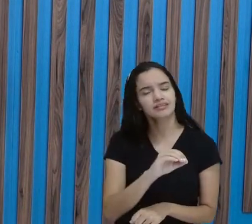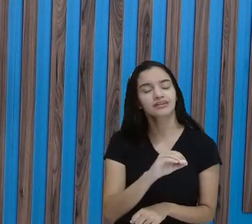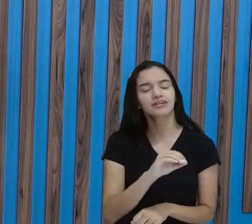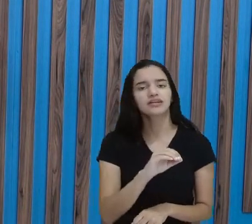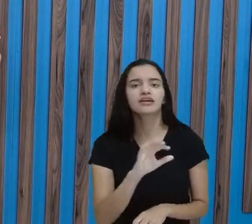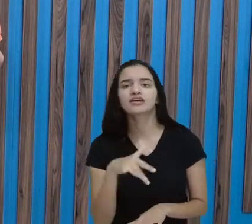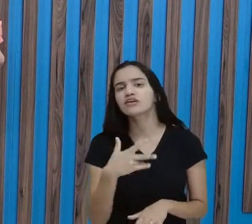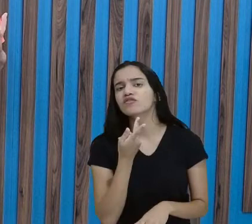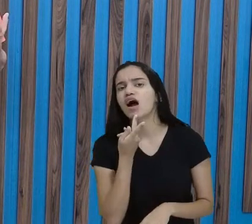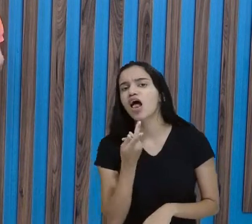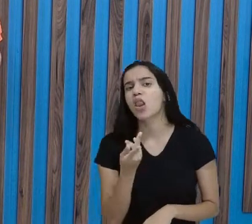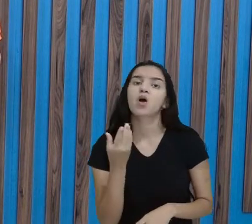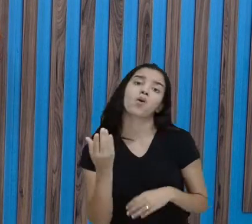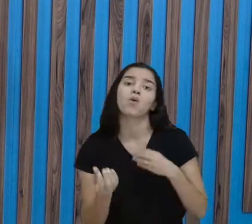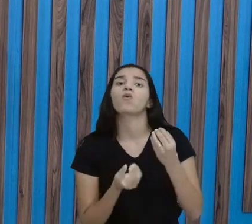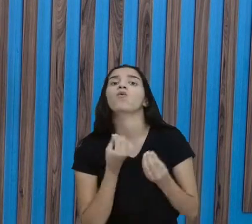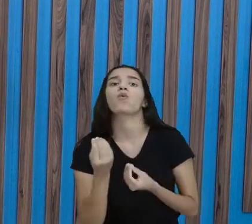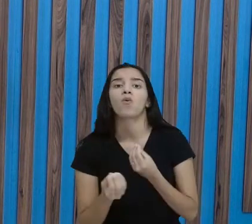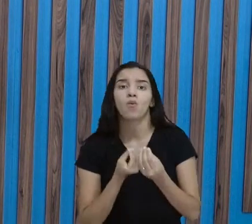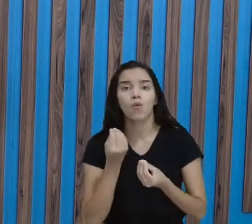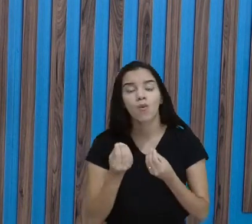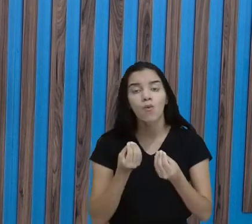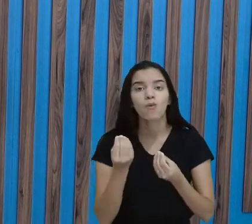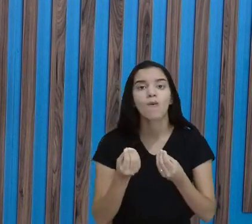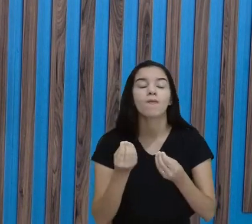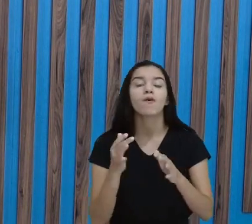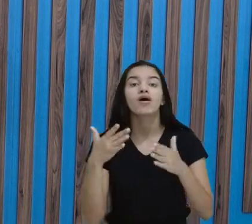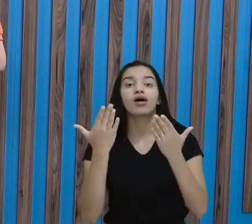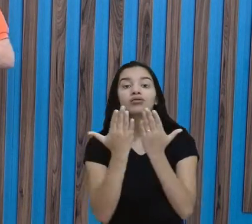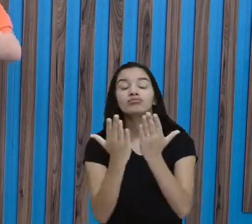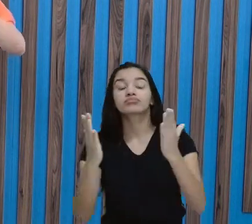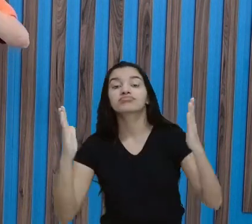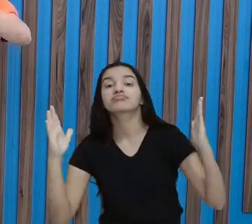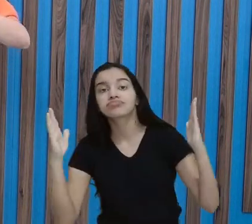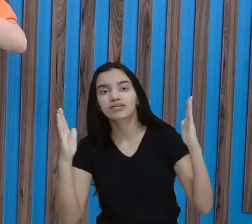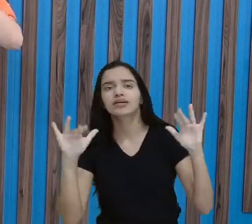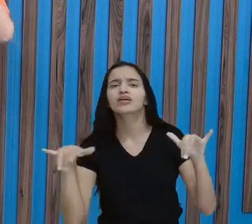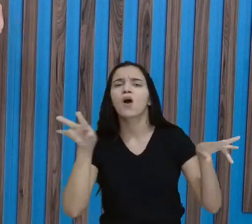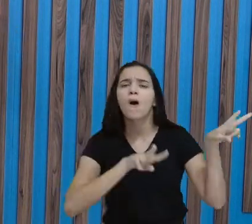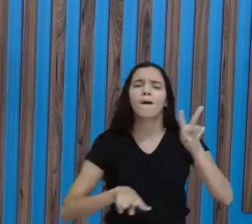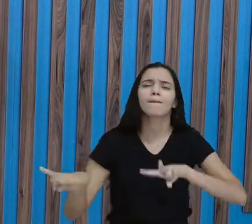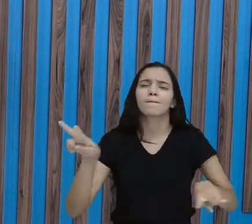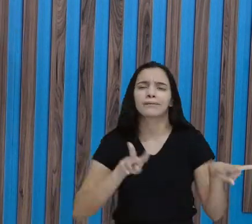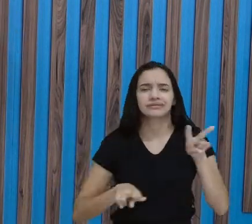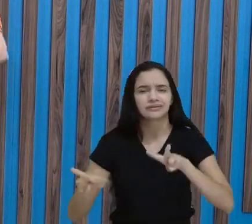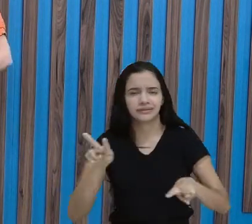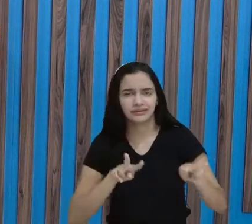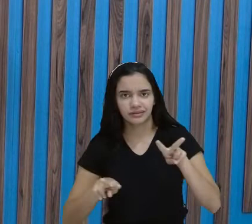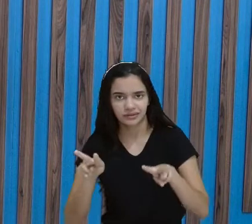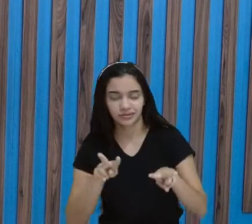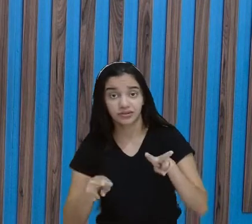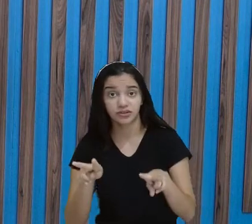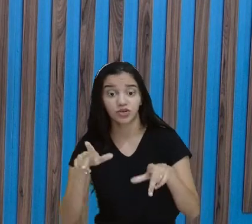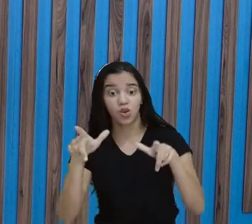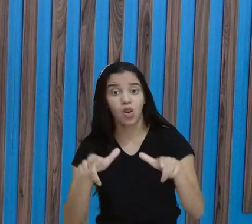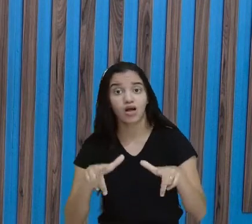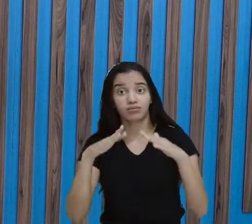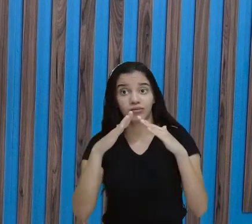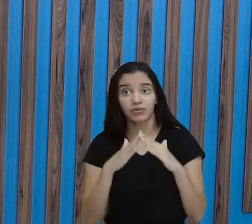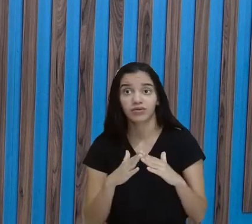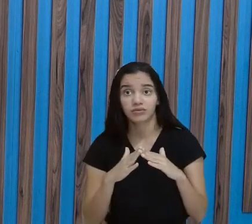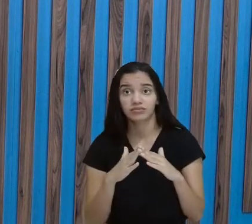que ele falou como é que era a paisagem da janela, a paisagem que ele observava da janela do lugar onde ele